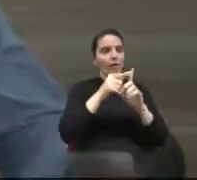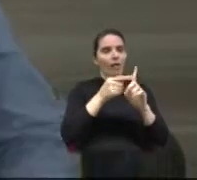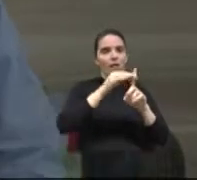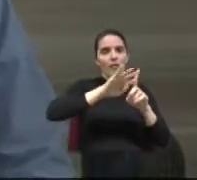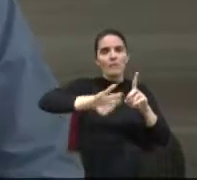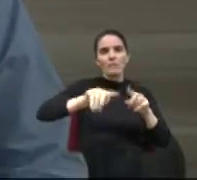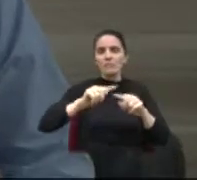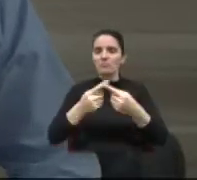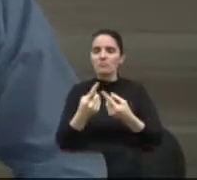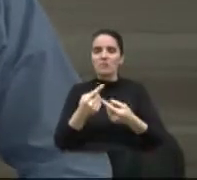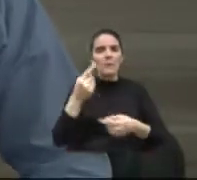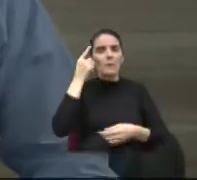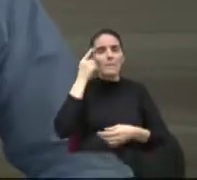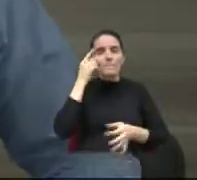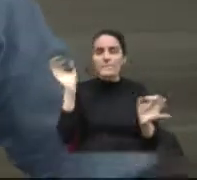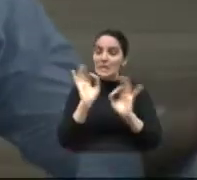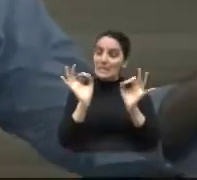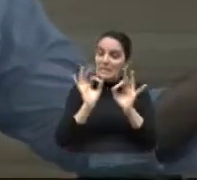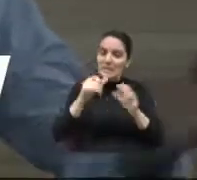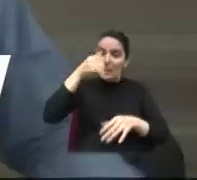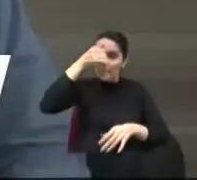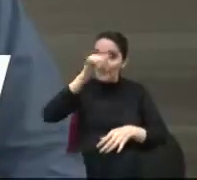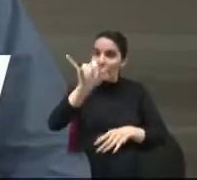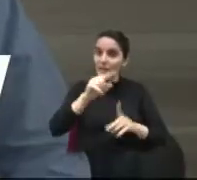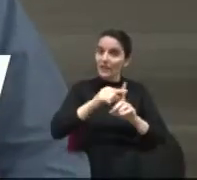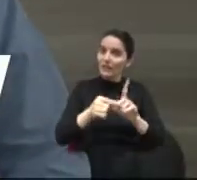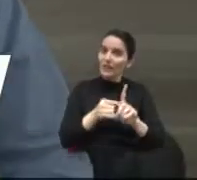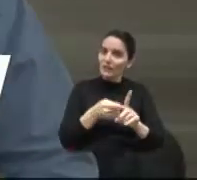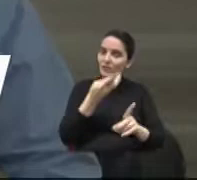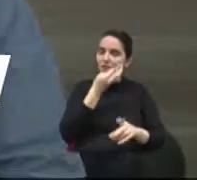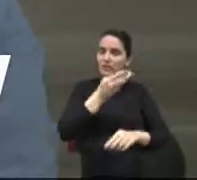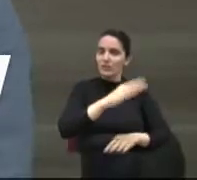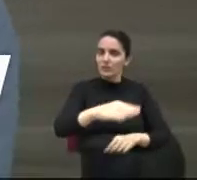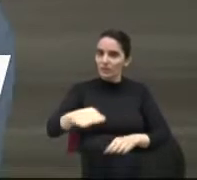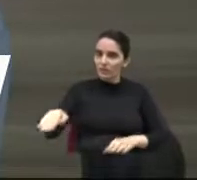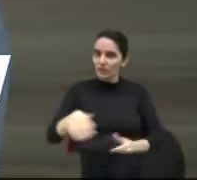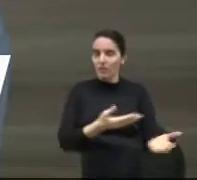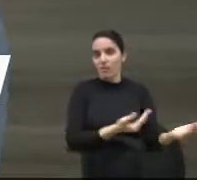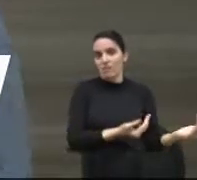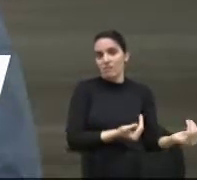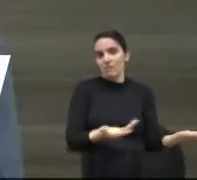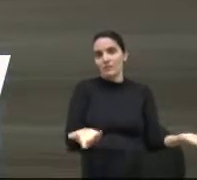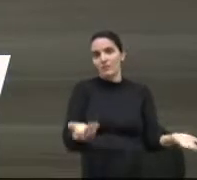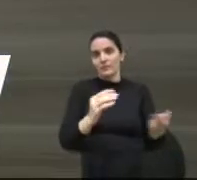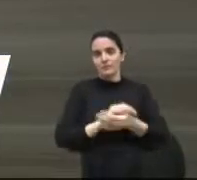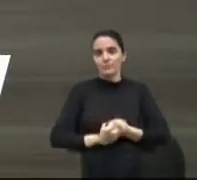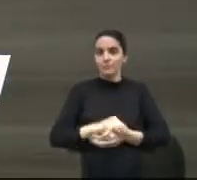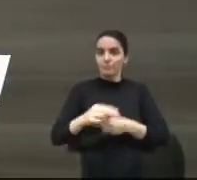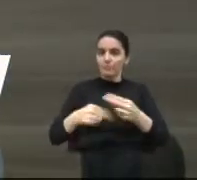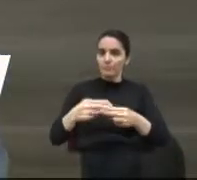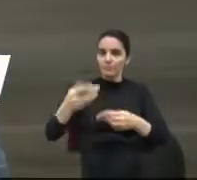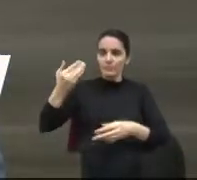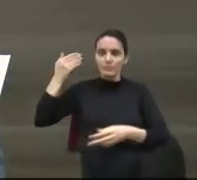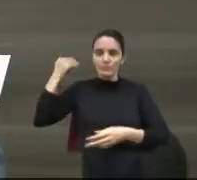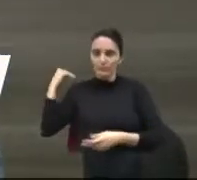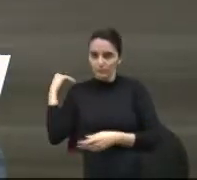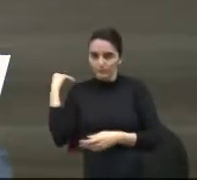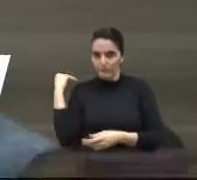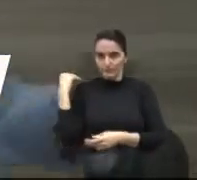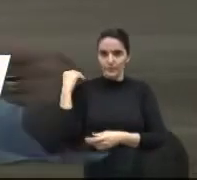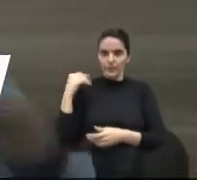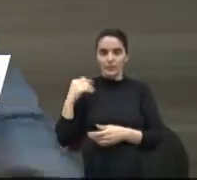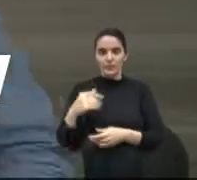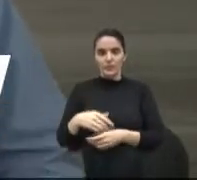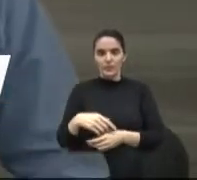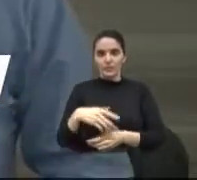na prevenção da gravidez, principalmente na infância e na adolescência, vereador. E tempos atrás, era melhor o